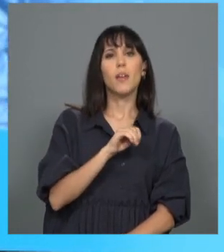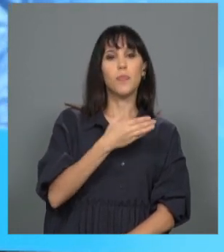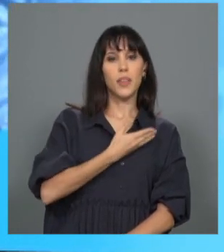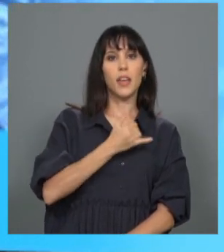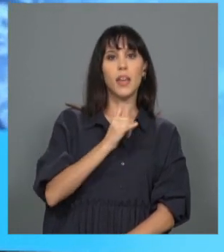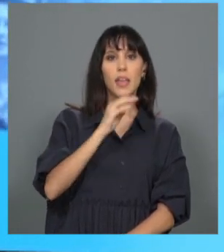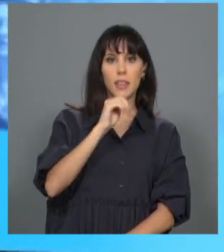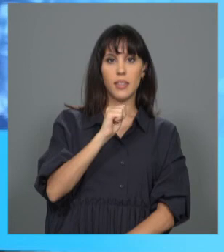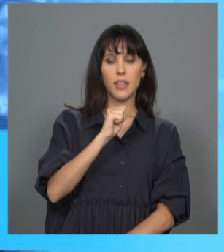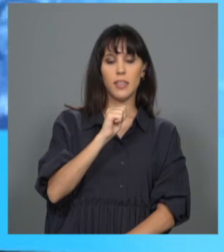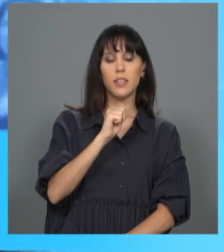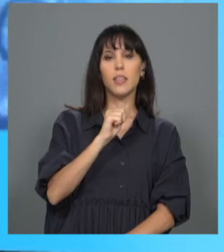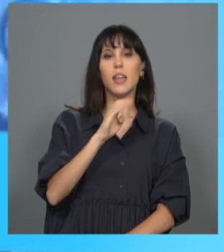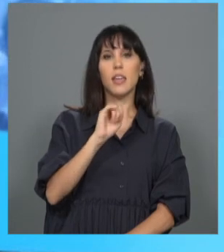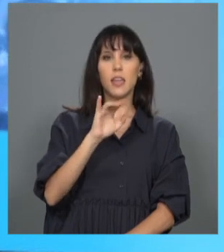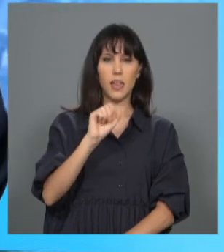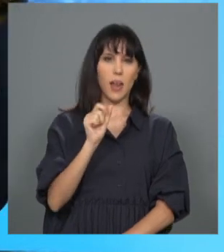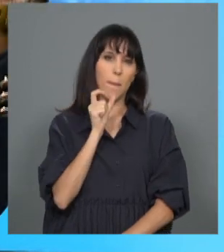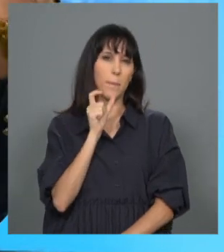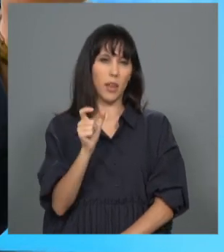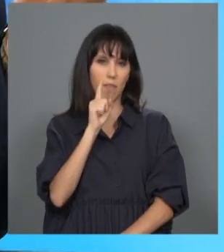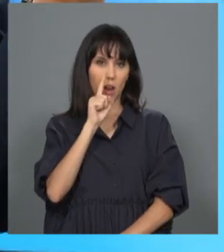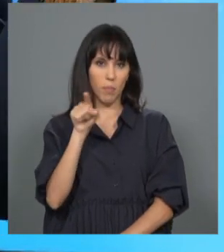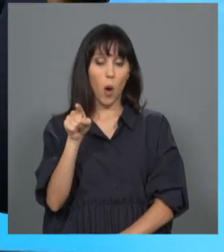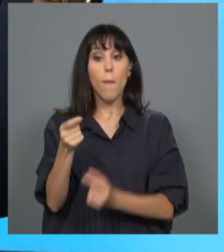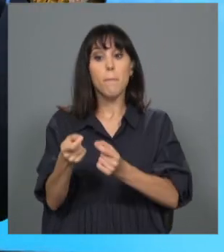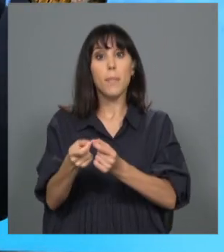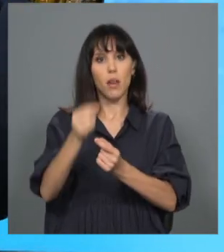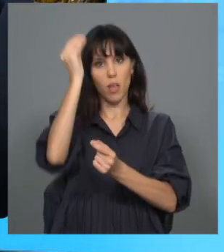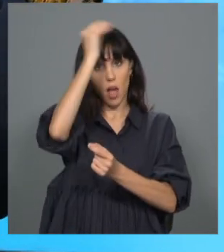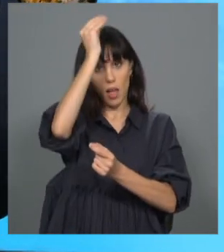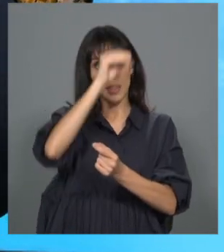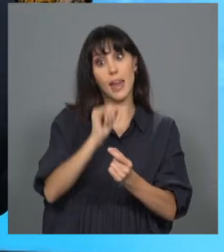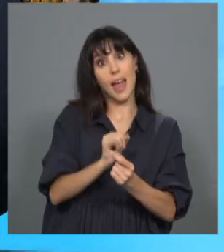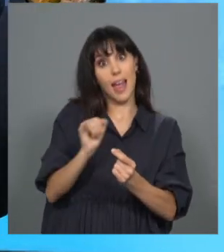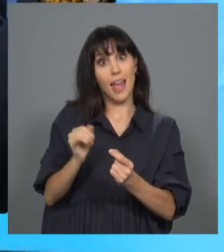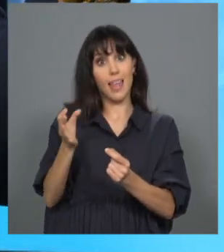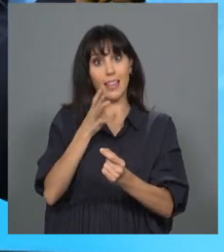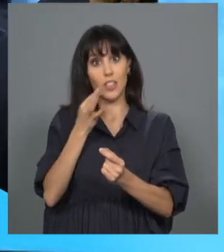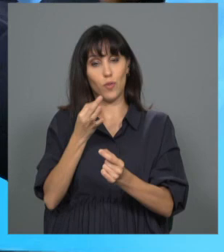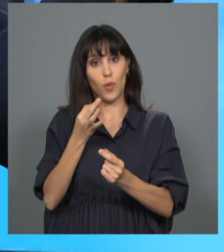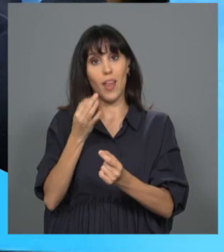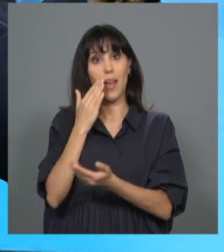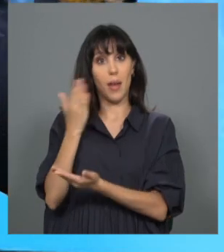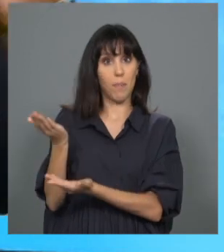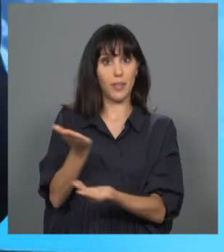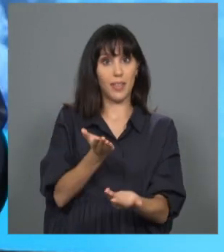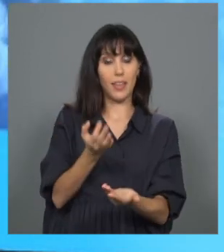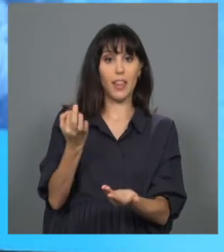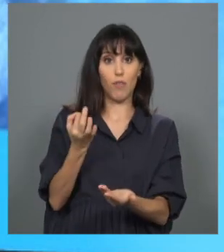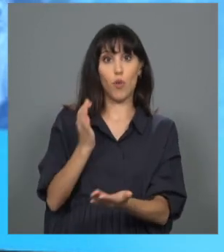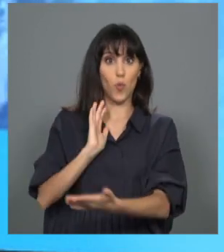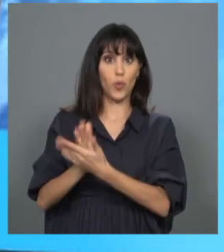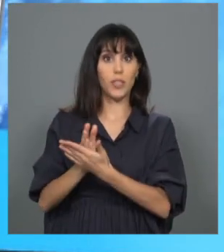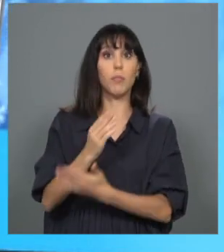Wieskirche, que está muito perto da aldeia, que é a aldeia que foi apresentada em último lugar,